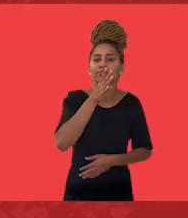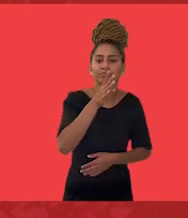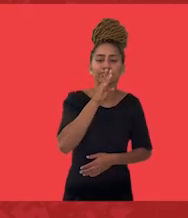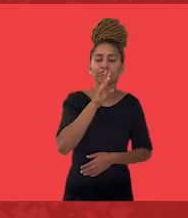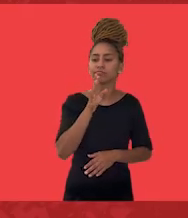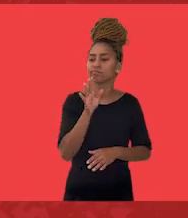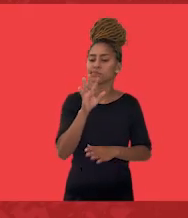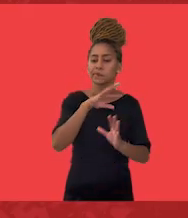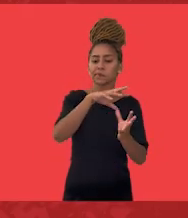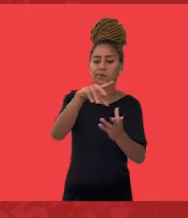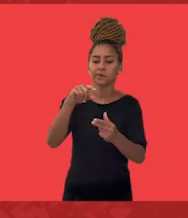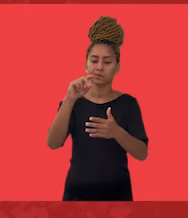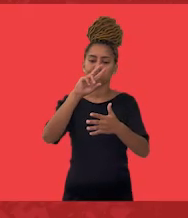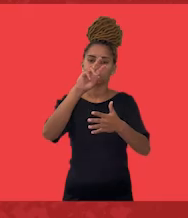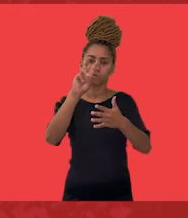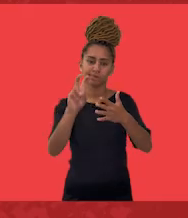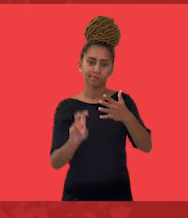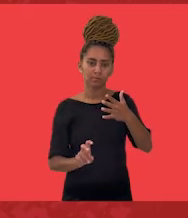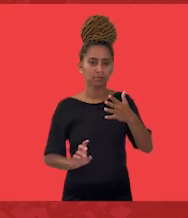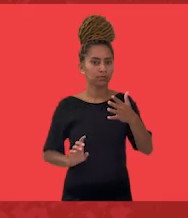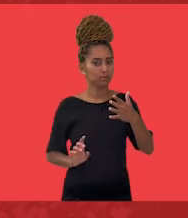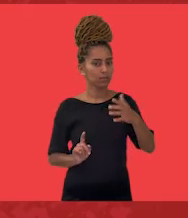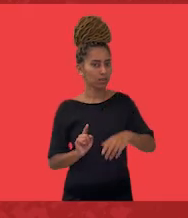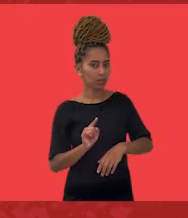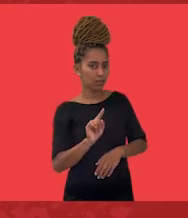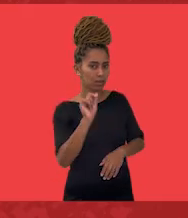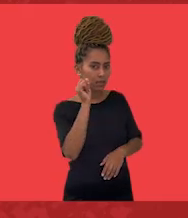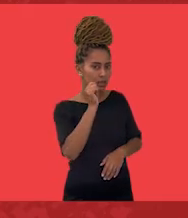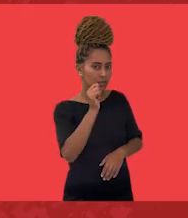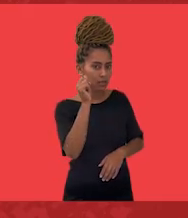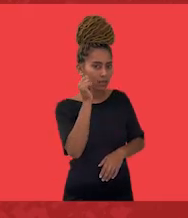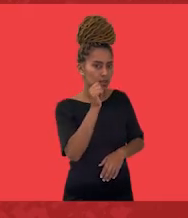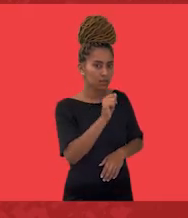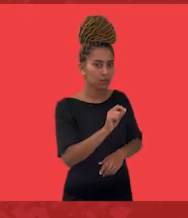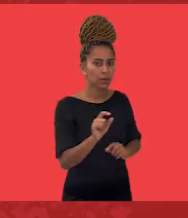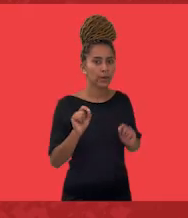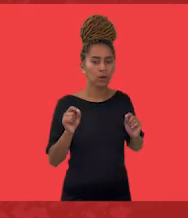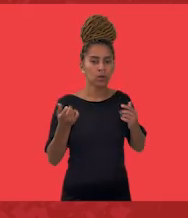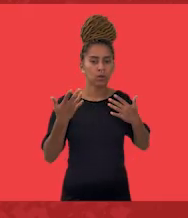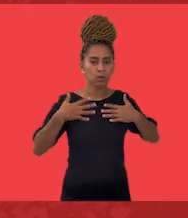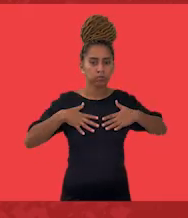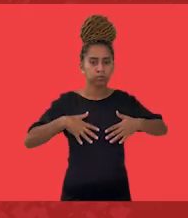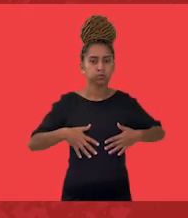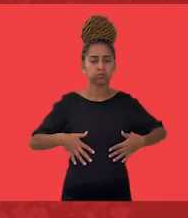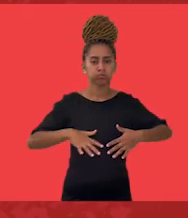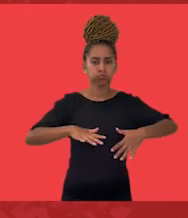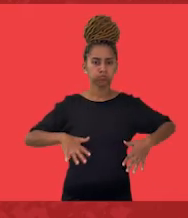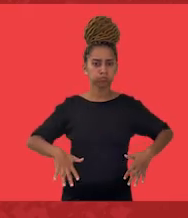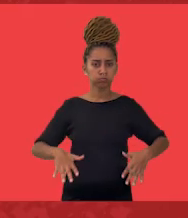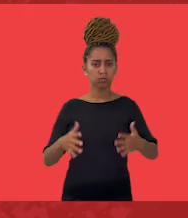noite, afia a faca e a prepara muda para o grande dia.